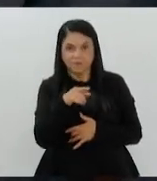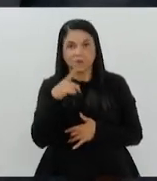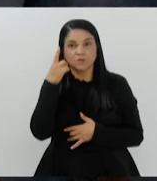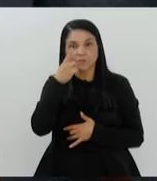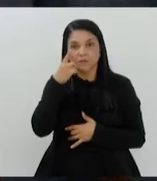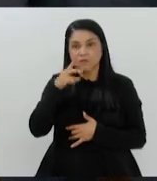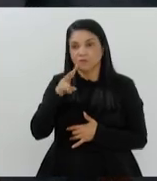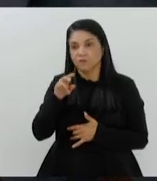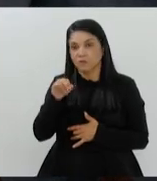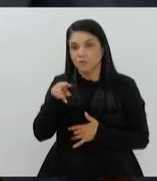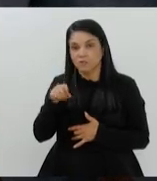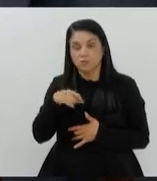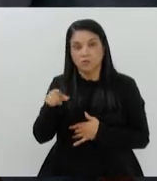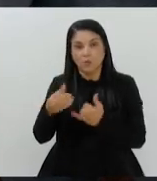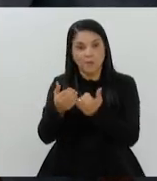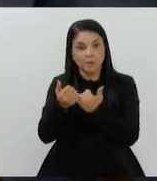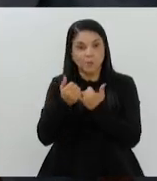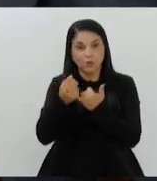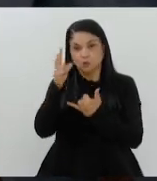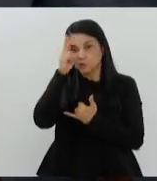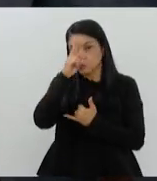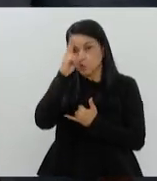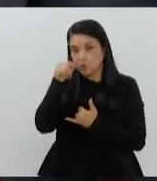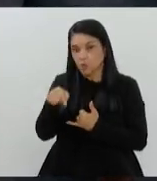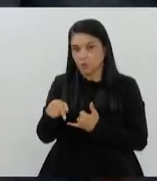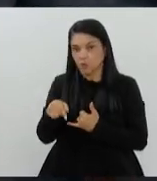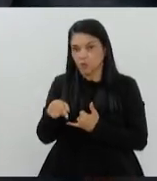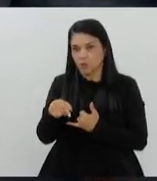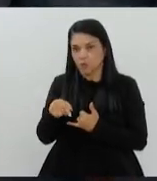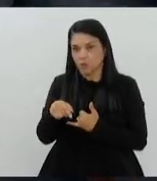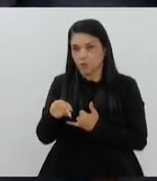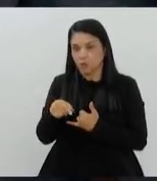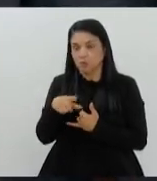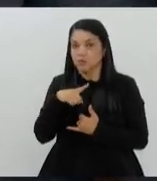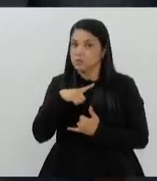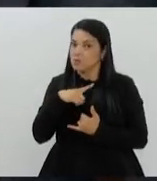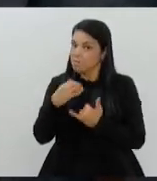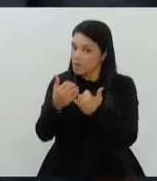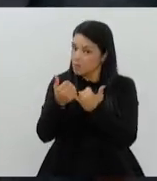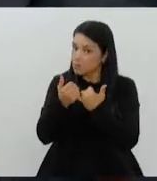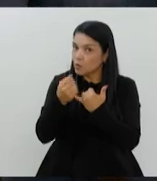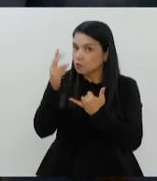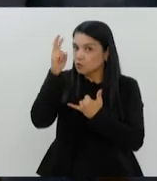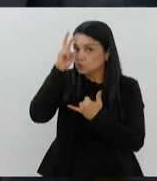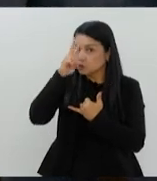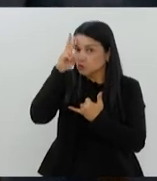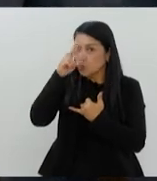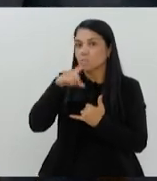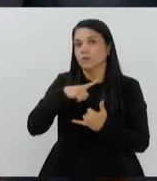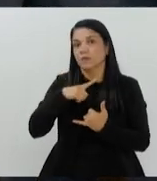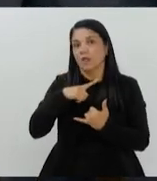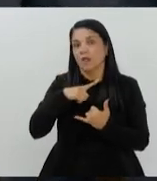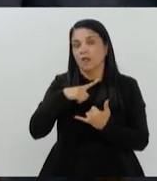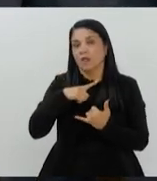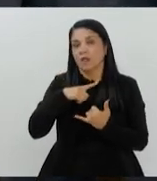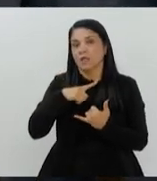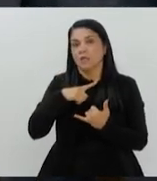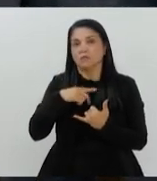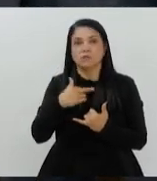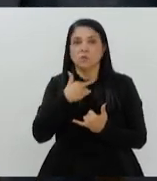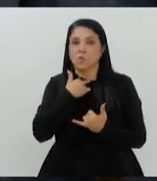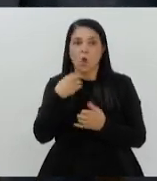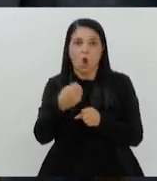um patrimônio histórico. Não, mas não tem tombamento ainda. Mas se é um patrimônio histórico, é um tombamento. Eu